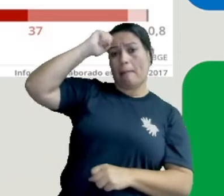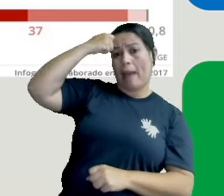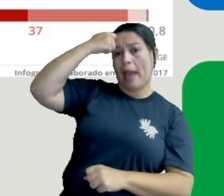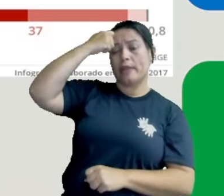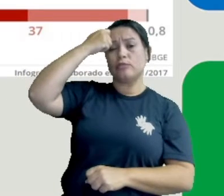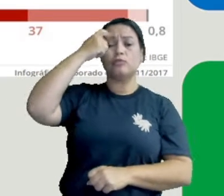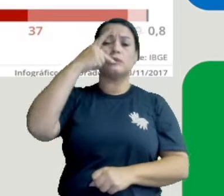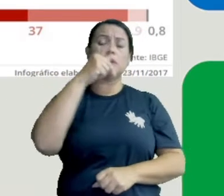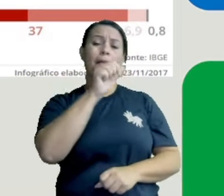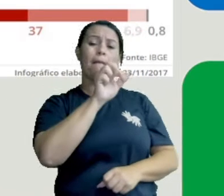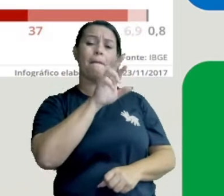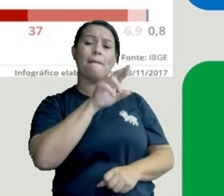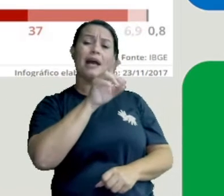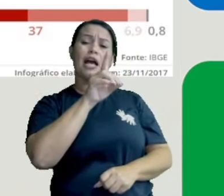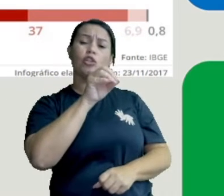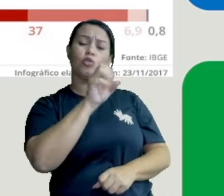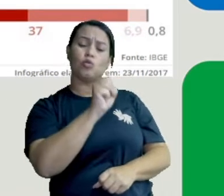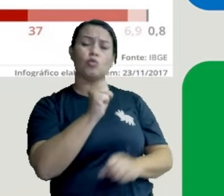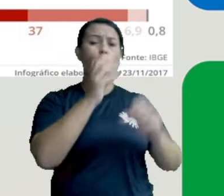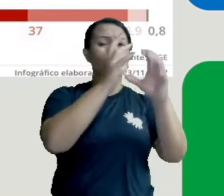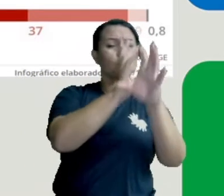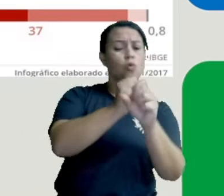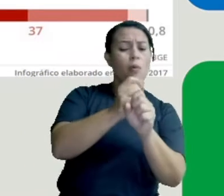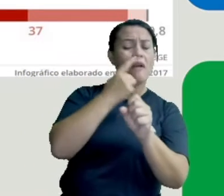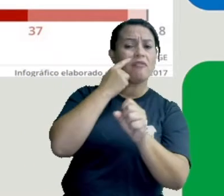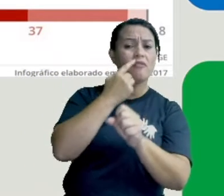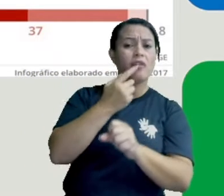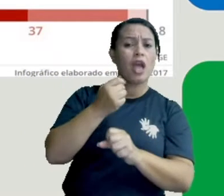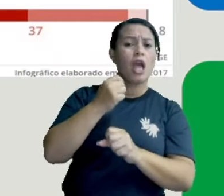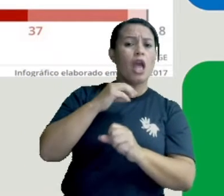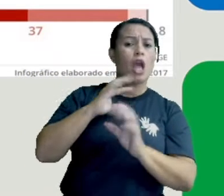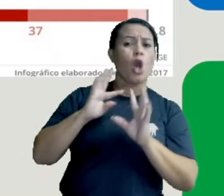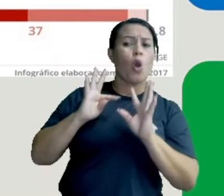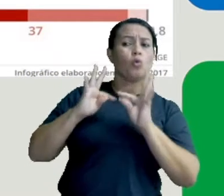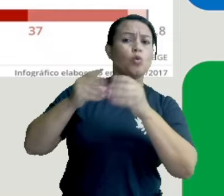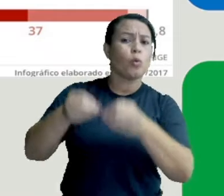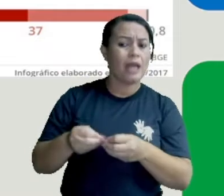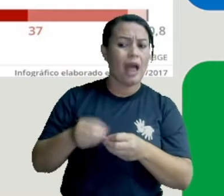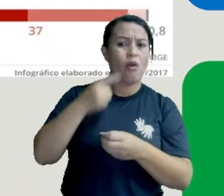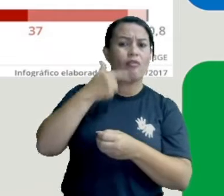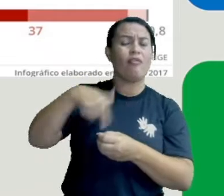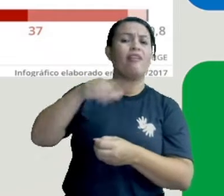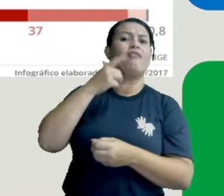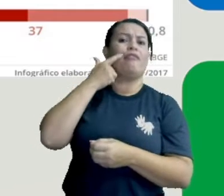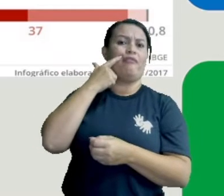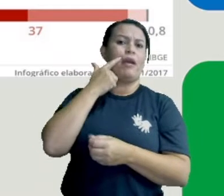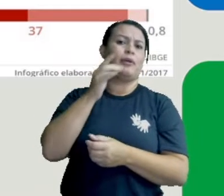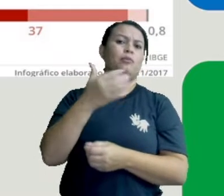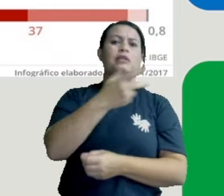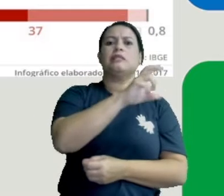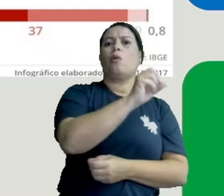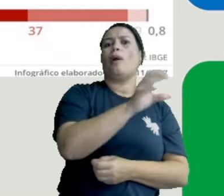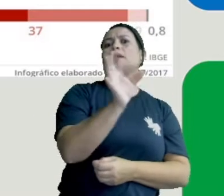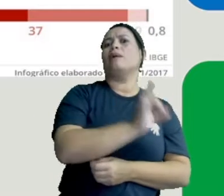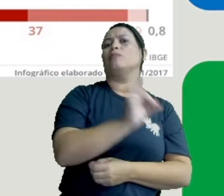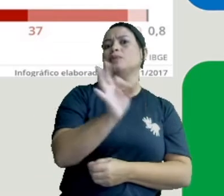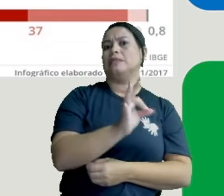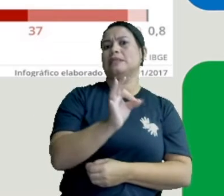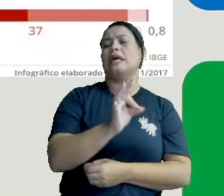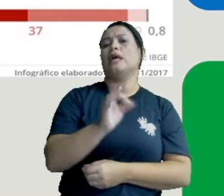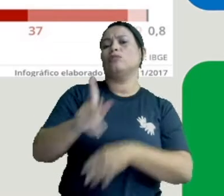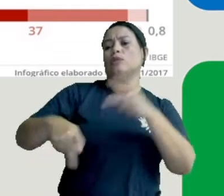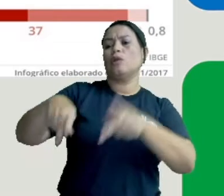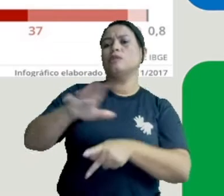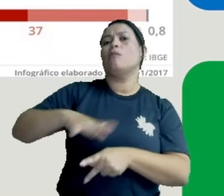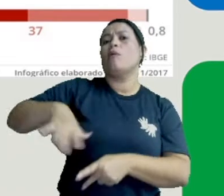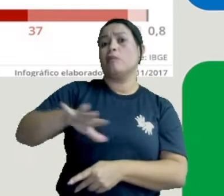em suma, se a gente pegar o total de pardos e pretos da população brasileira, supera aí muito, né, os 50% da nossa população. Então, em